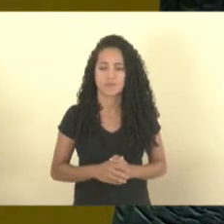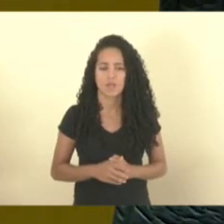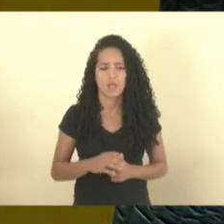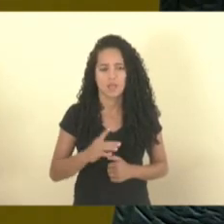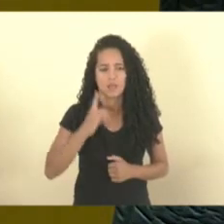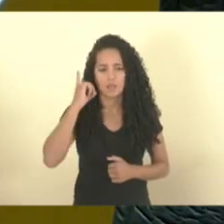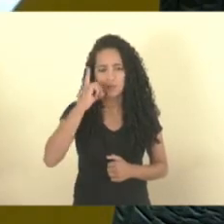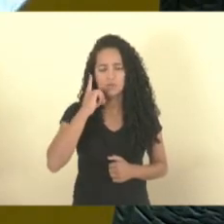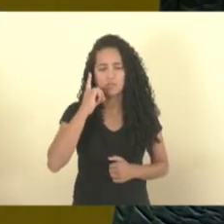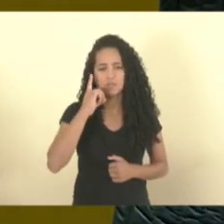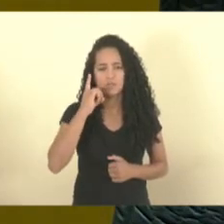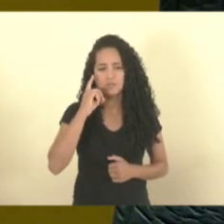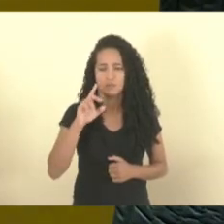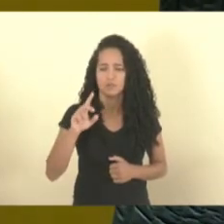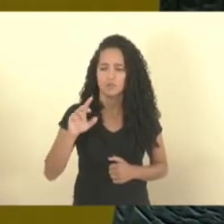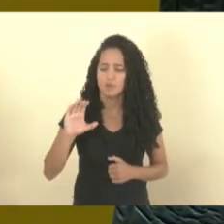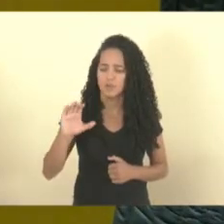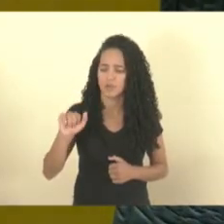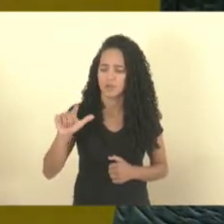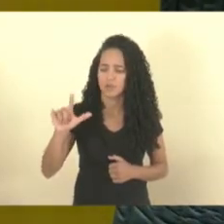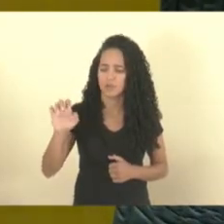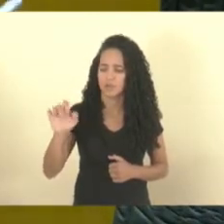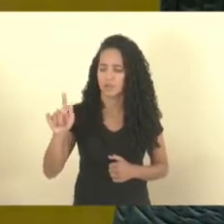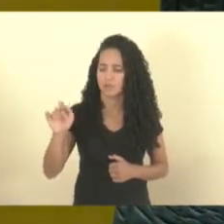Deputado Wellington Calegari.